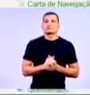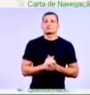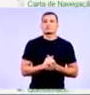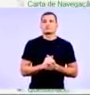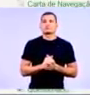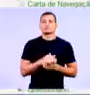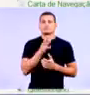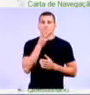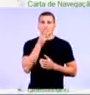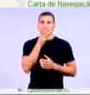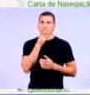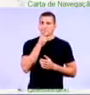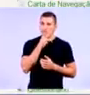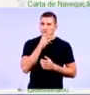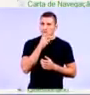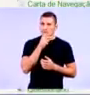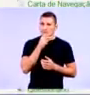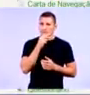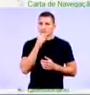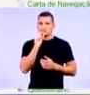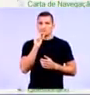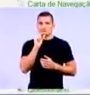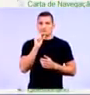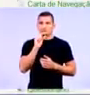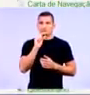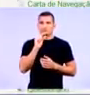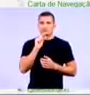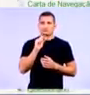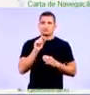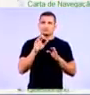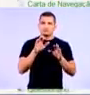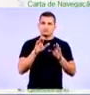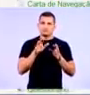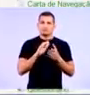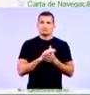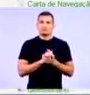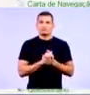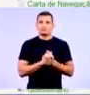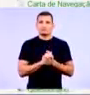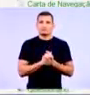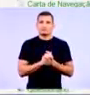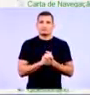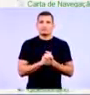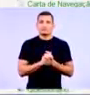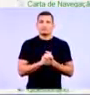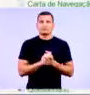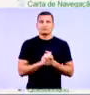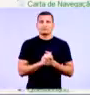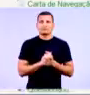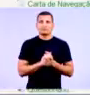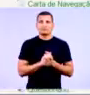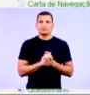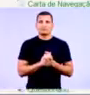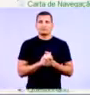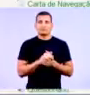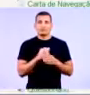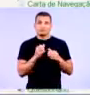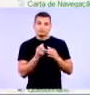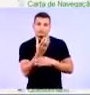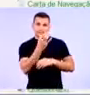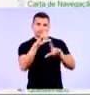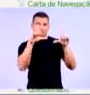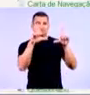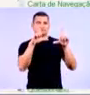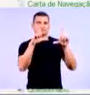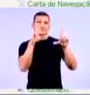Talvez demore um pouquinho para fazer o upload do arquivo, mas a confirmação de que você fez o upload aparece aqui,